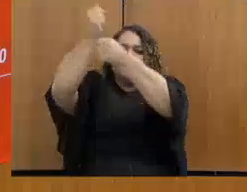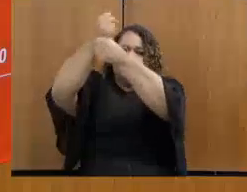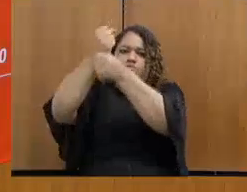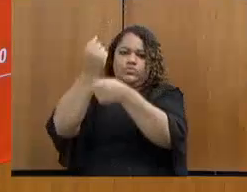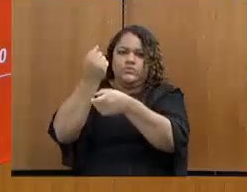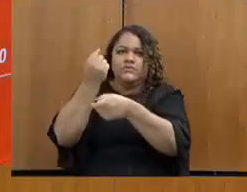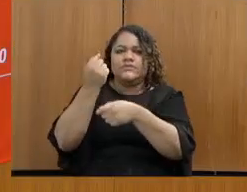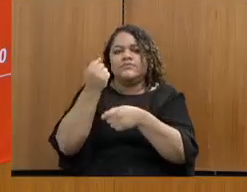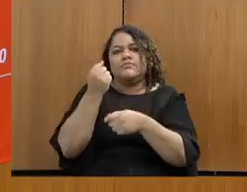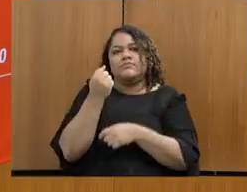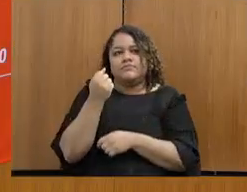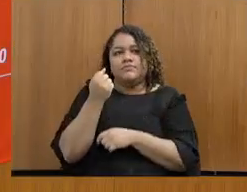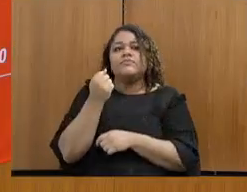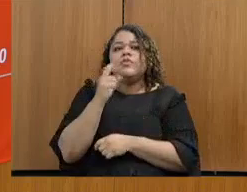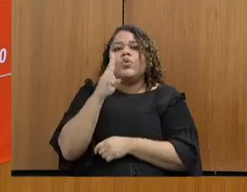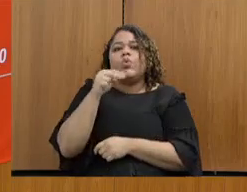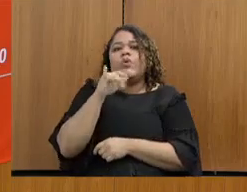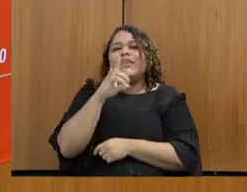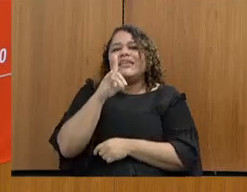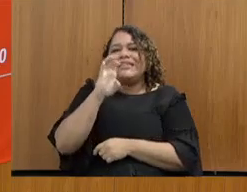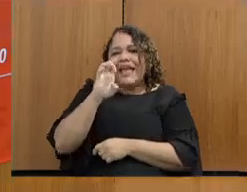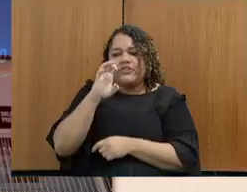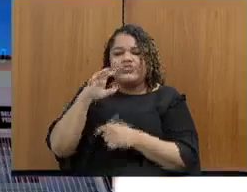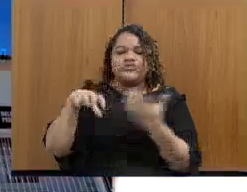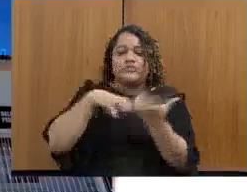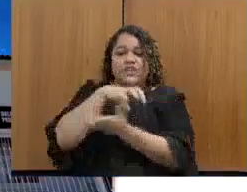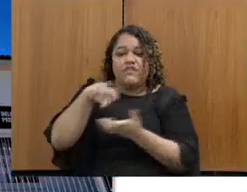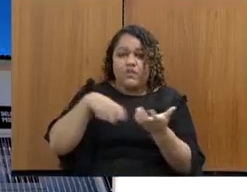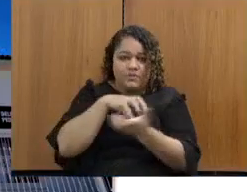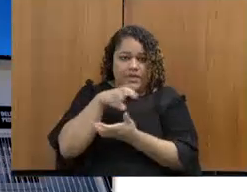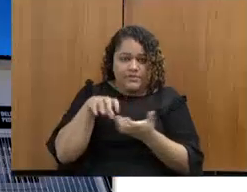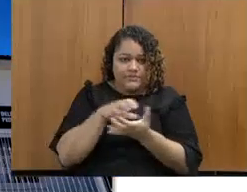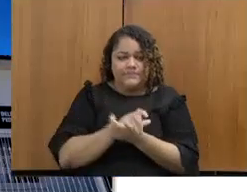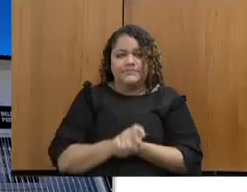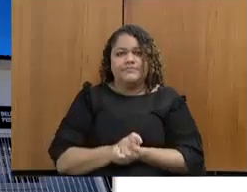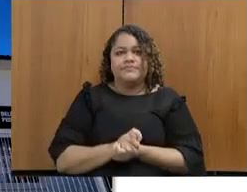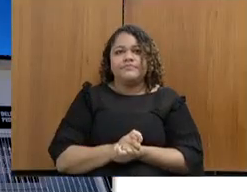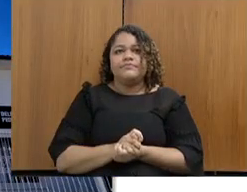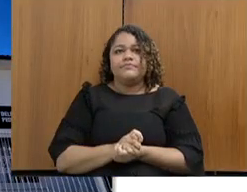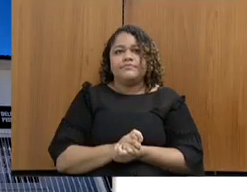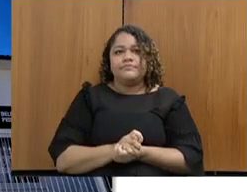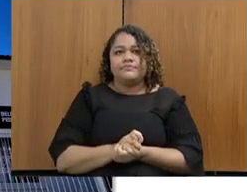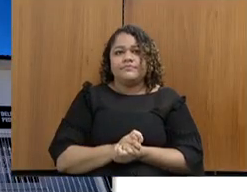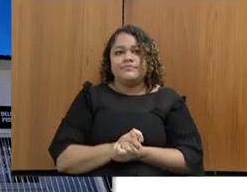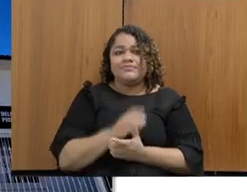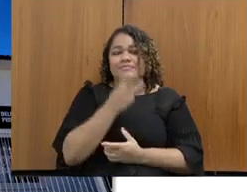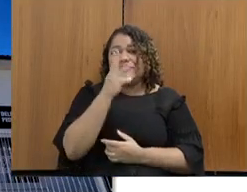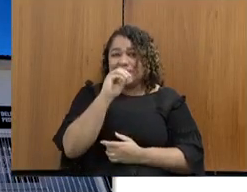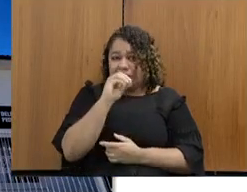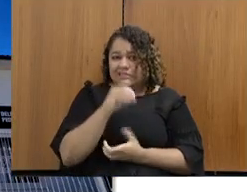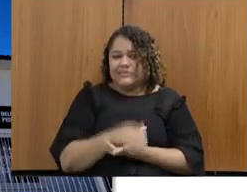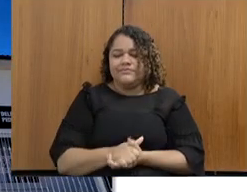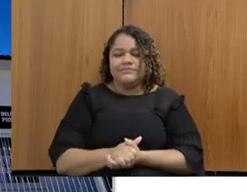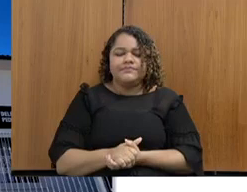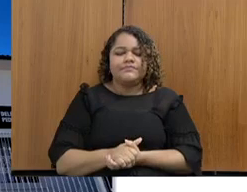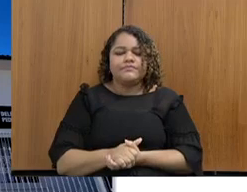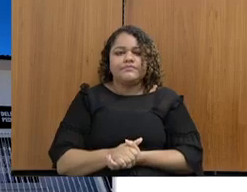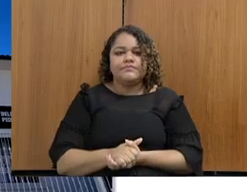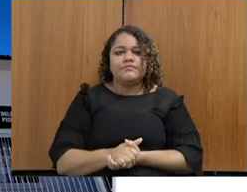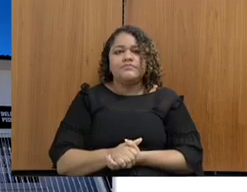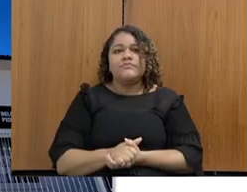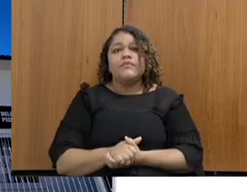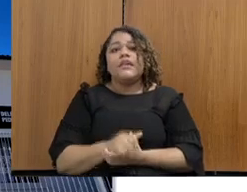é 30 unidades foram reformadas é dentre elas né eu vou citar algumas